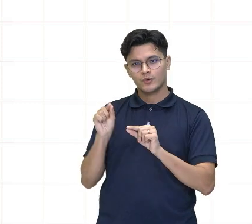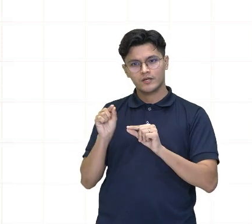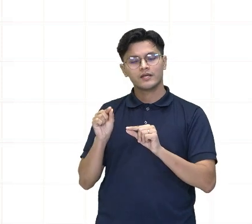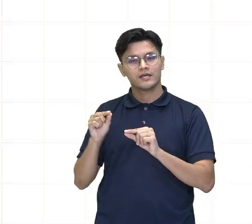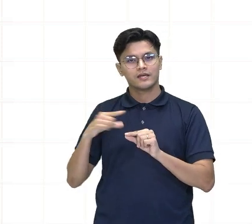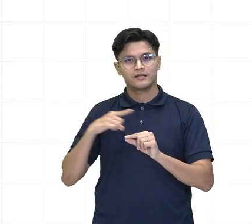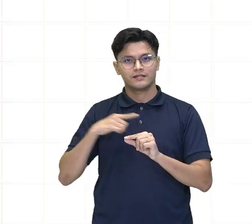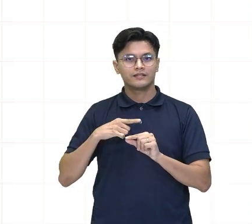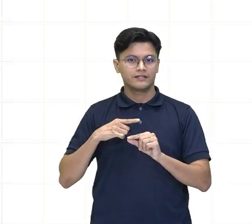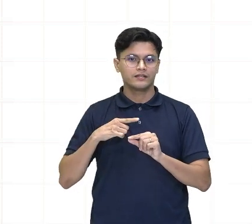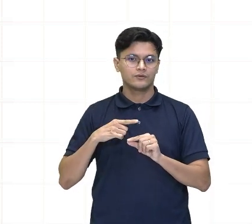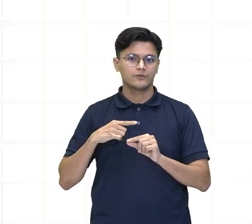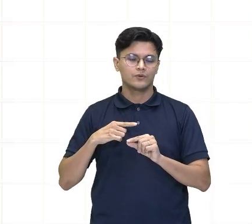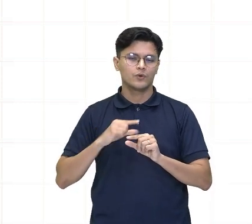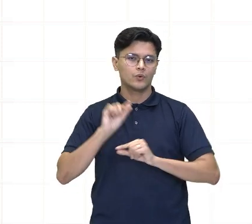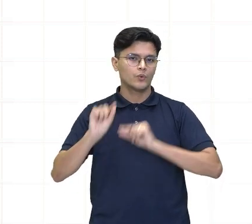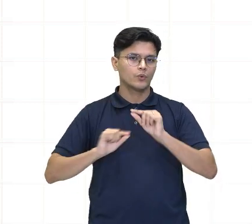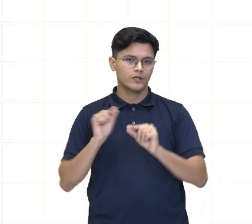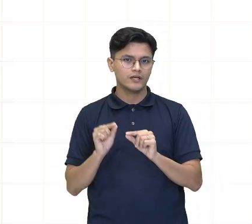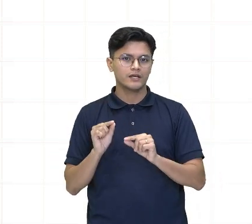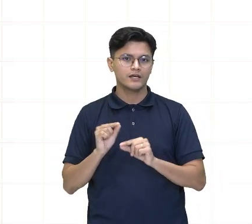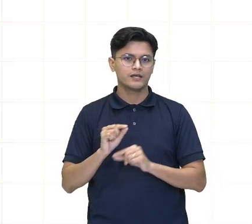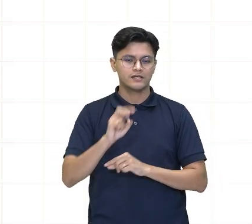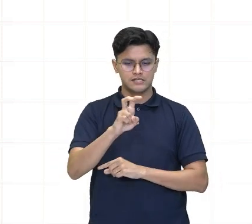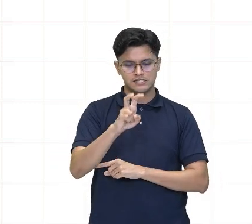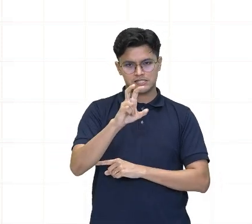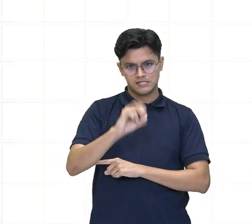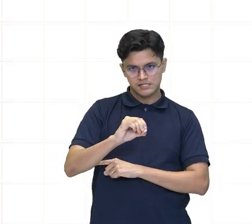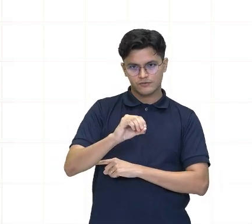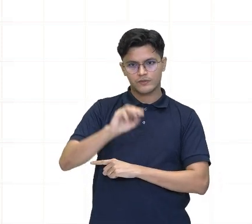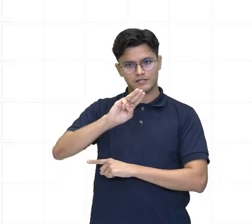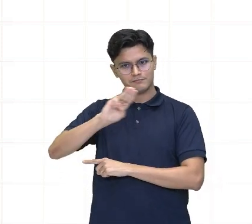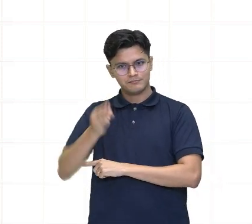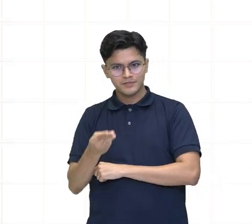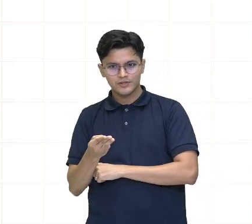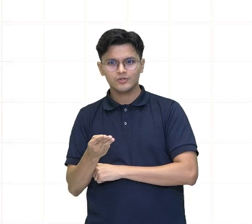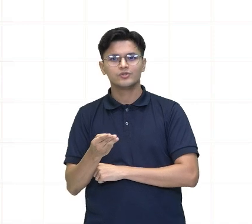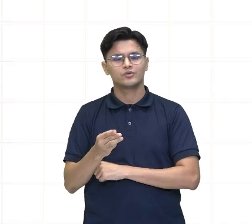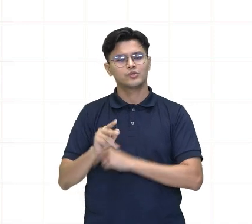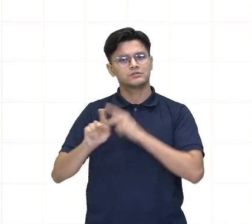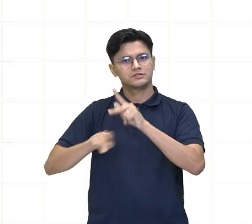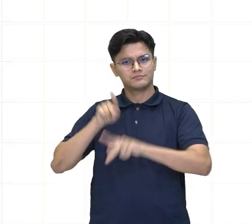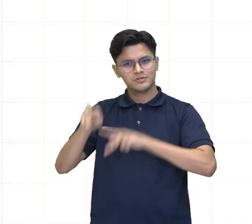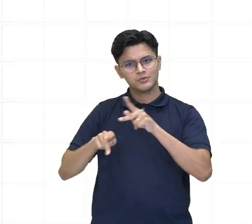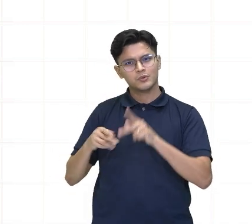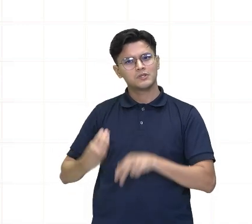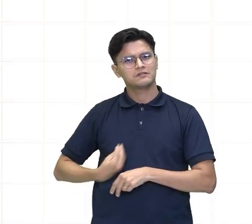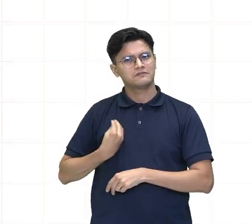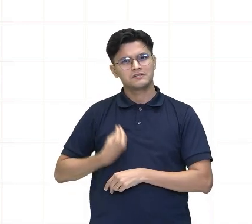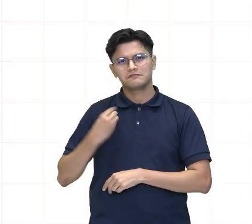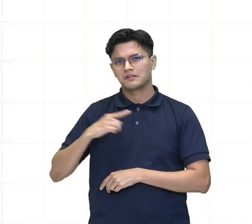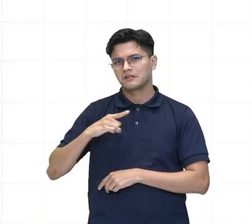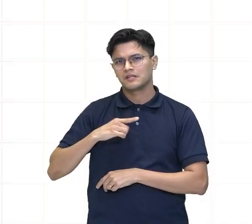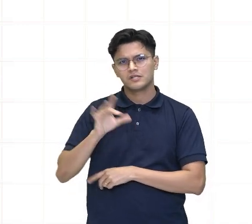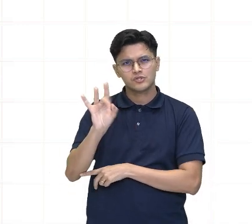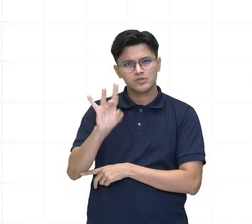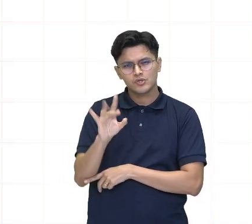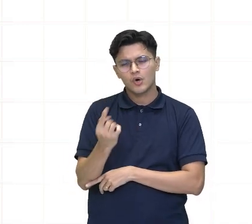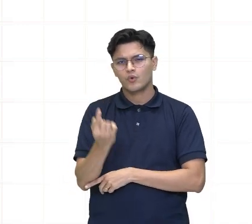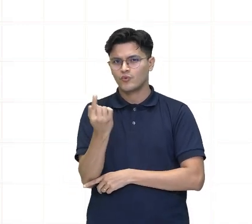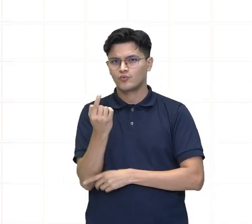ali, basicamente, mais de 50 milhões de pessoas que vivem com apenas um salário mínimo, né? E isso